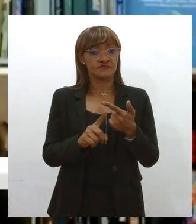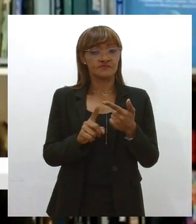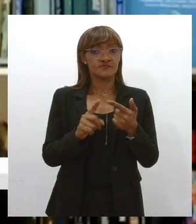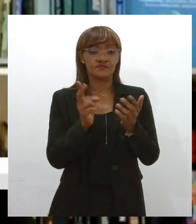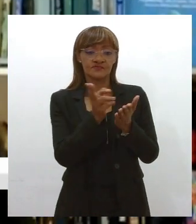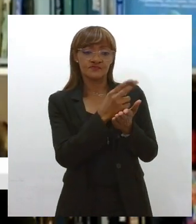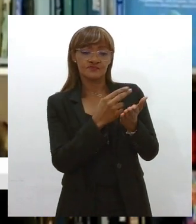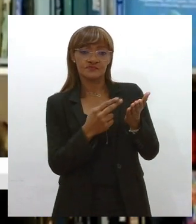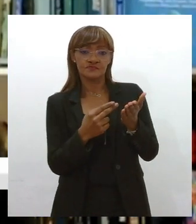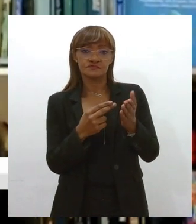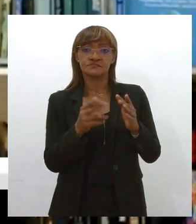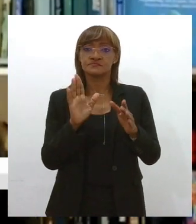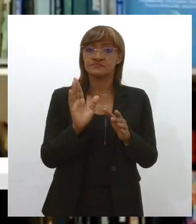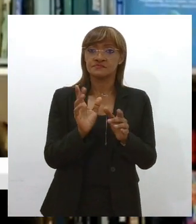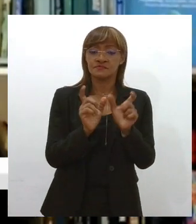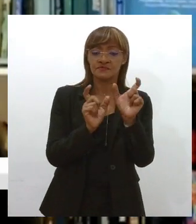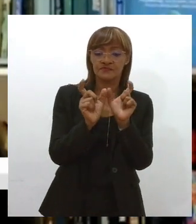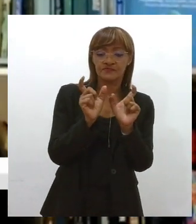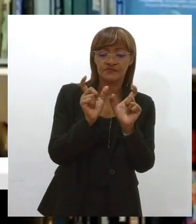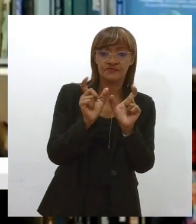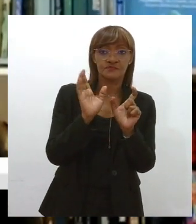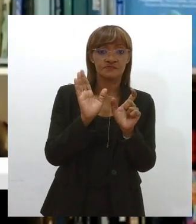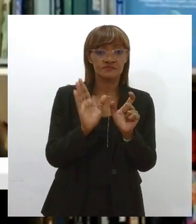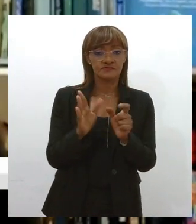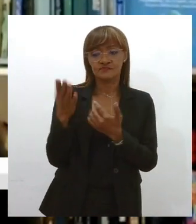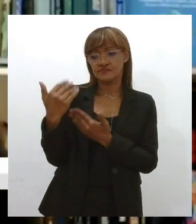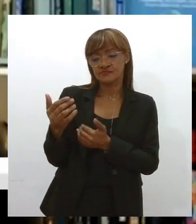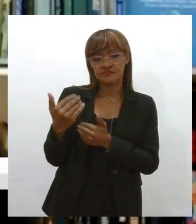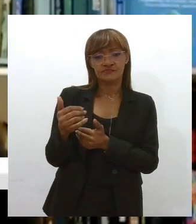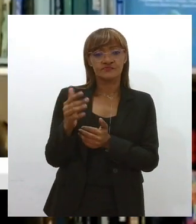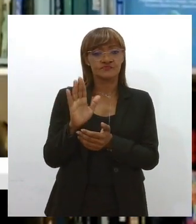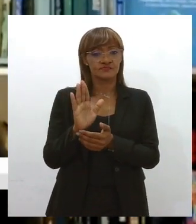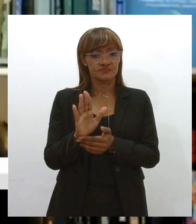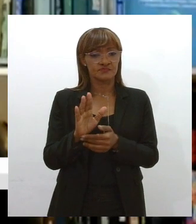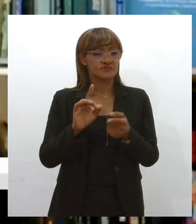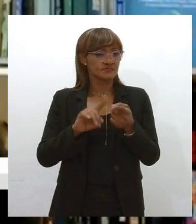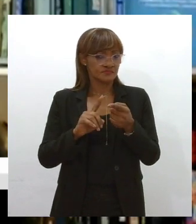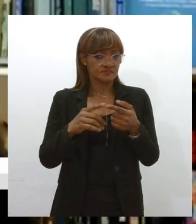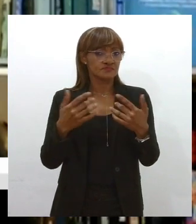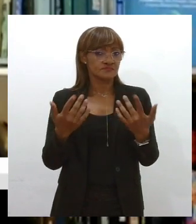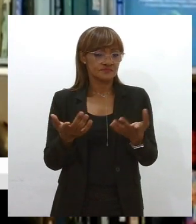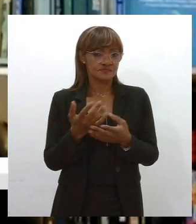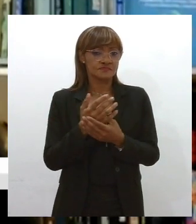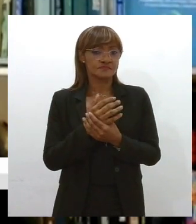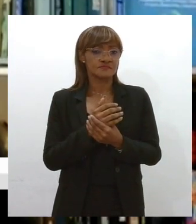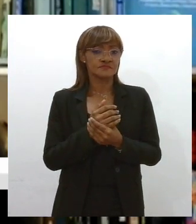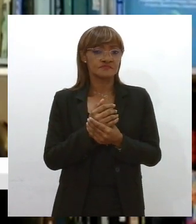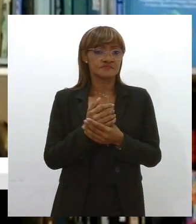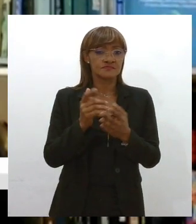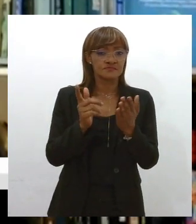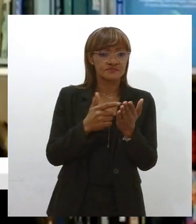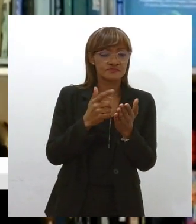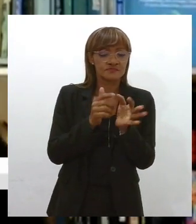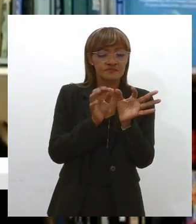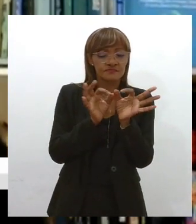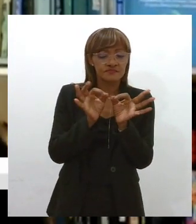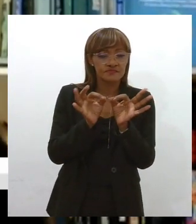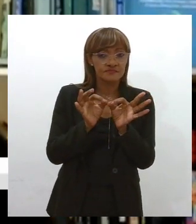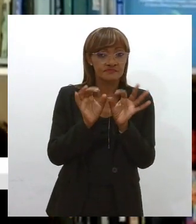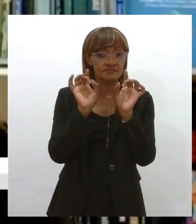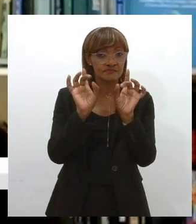mais jovem, inclusive, fãs de HQ, por exemplo, de livros que são um pouco mais caprichados, isso também tem o